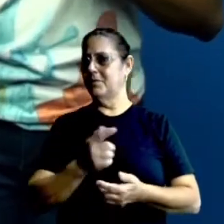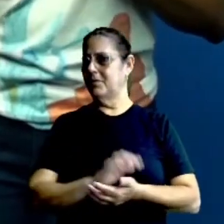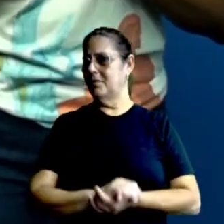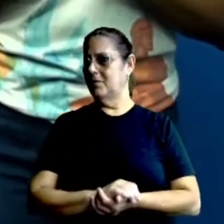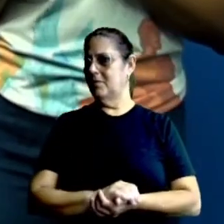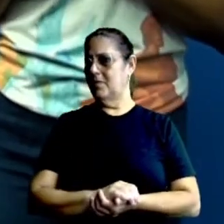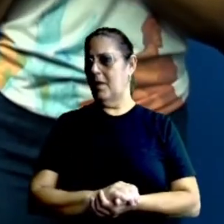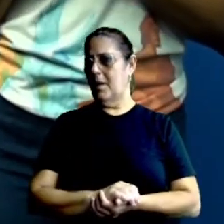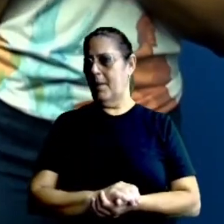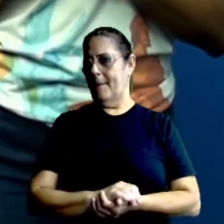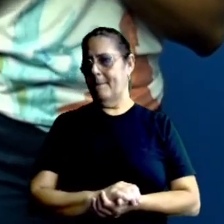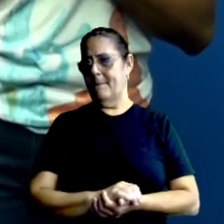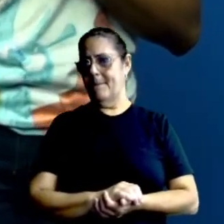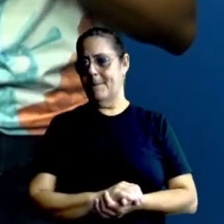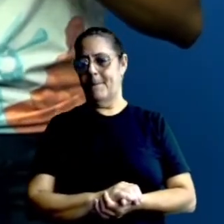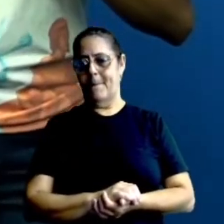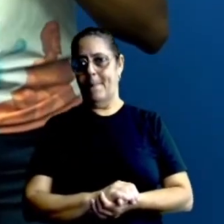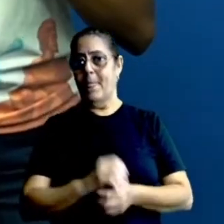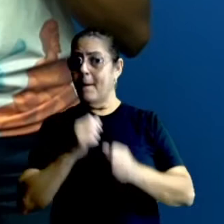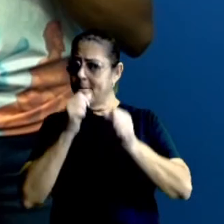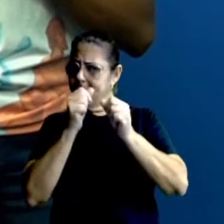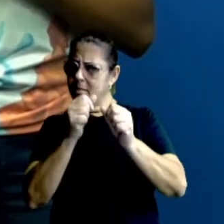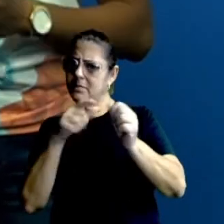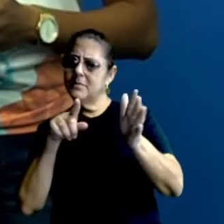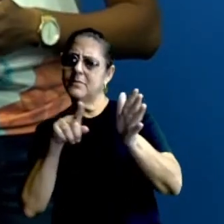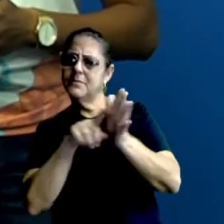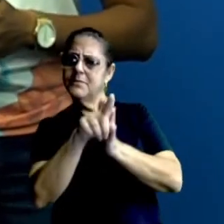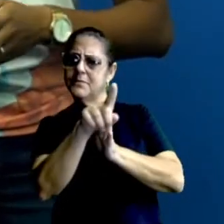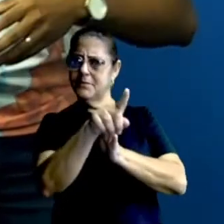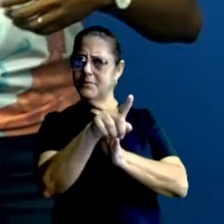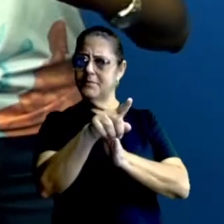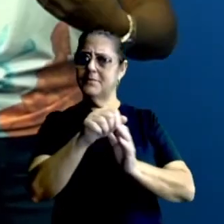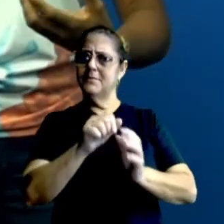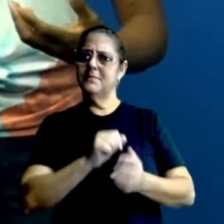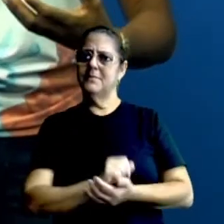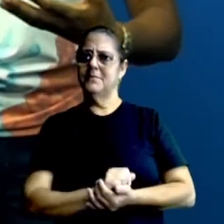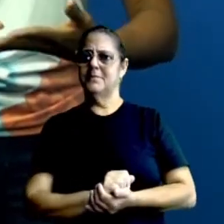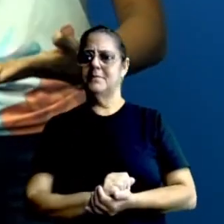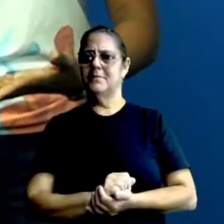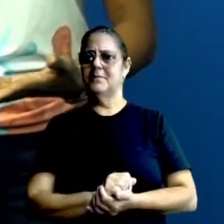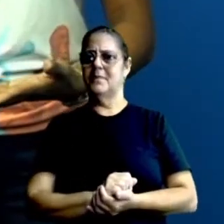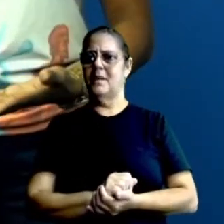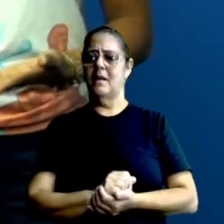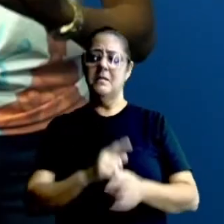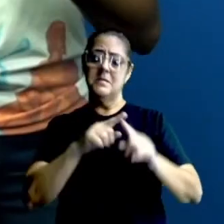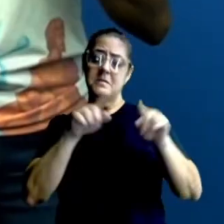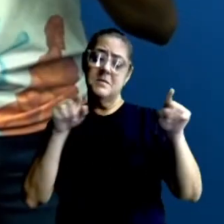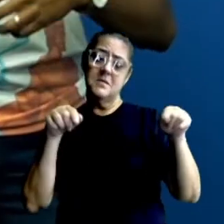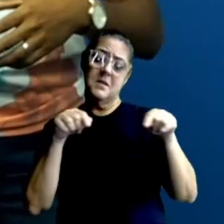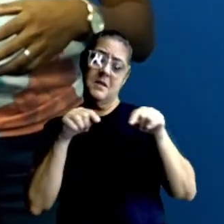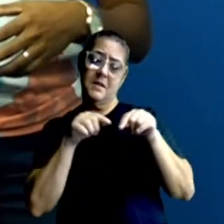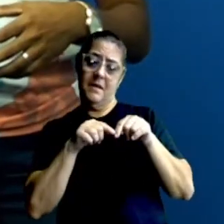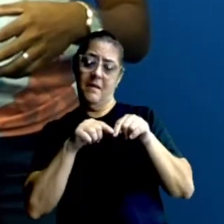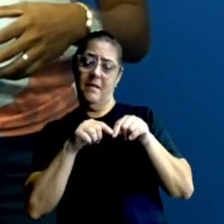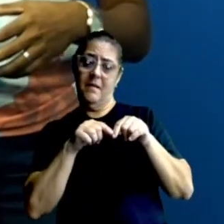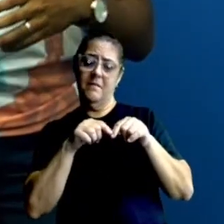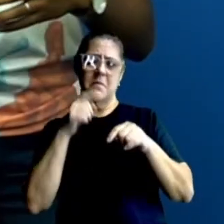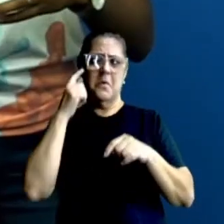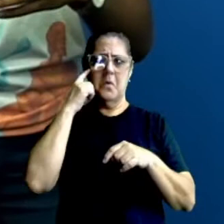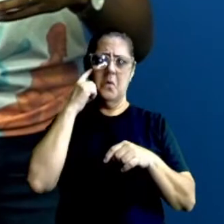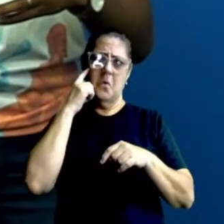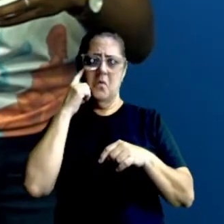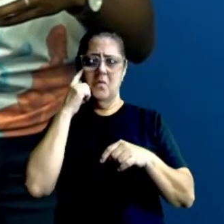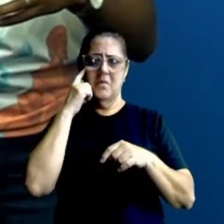bom agora nós temos essa como se fazer uma pergunta então na sala de aula é comum você tem